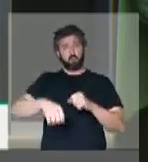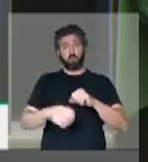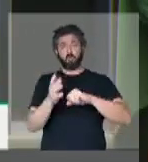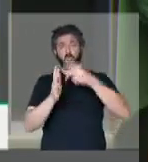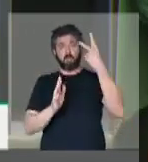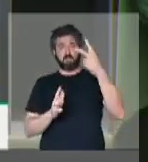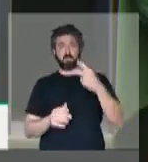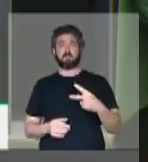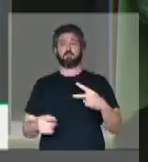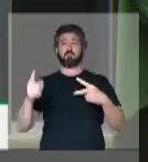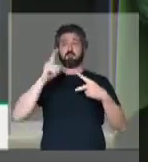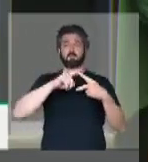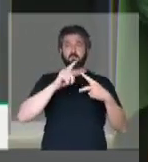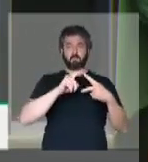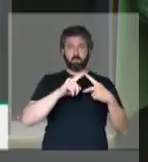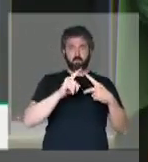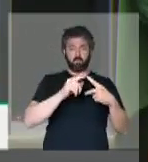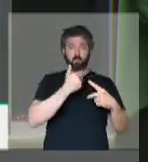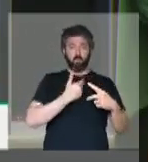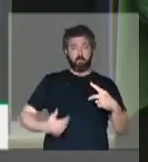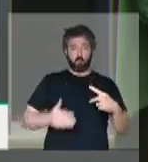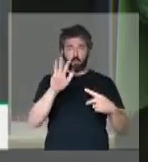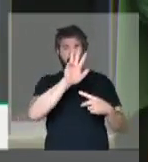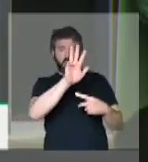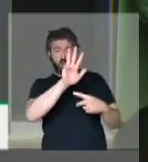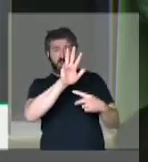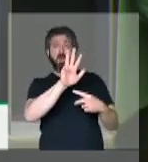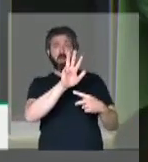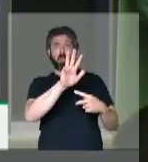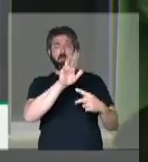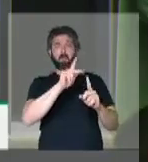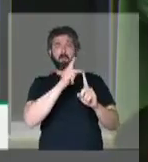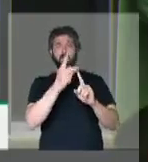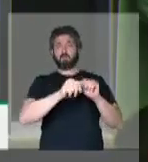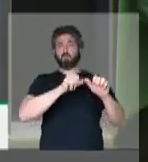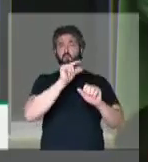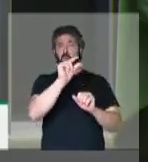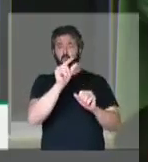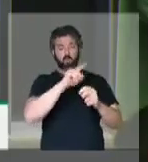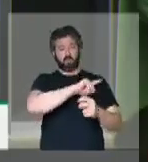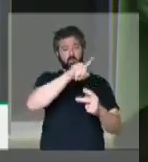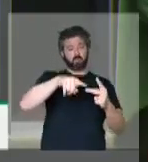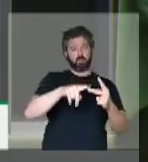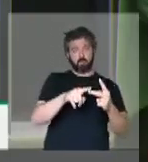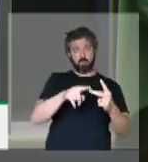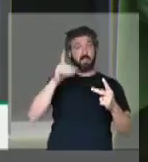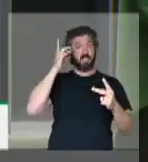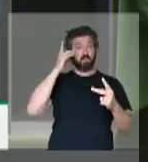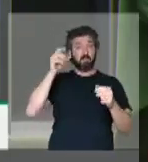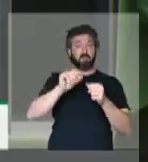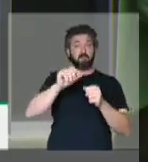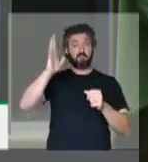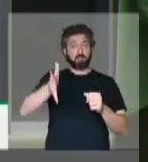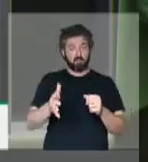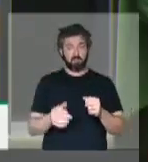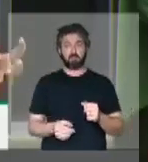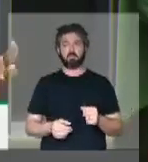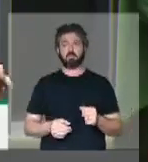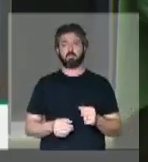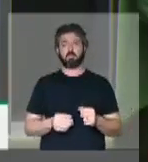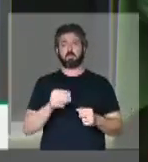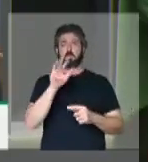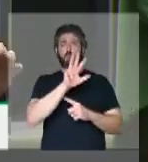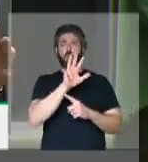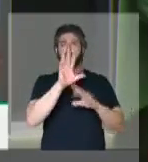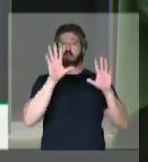governo. Fizemos mudança com Lula na Previdência, fizemos mudança com a Dilma. Com o